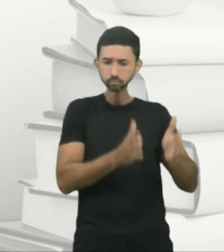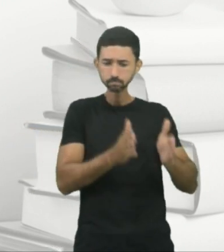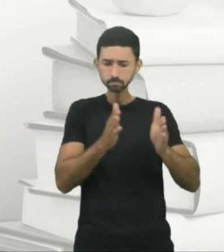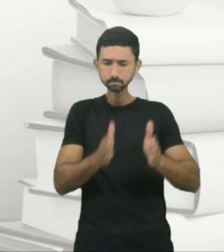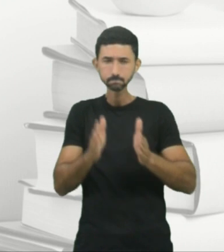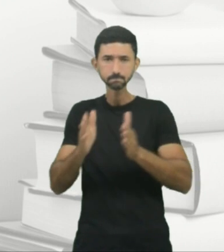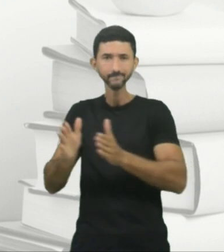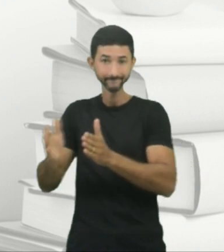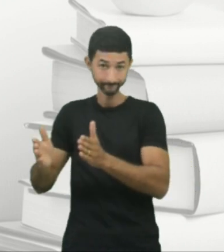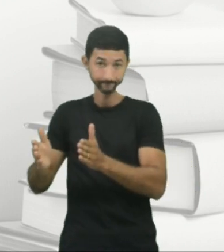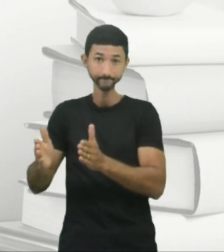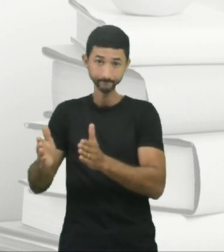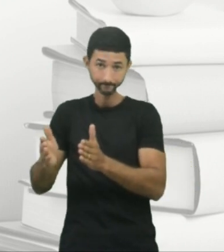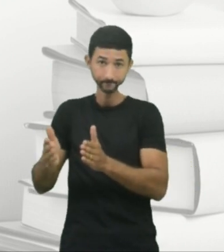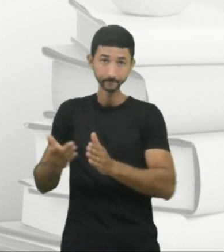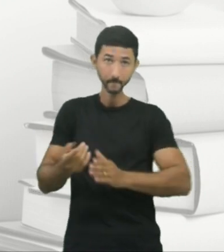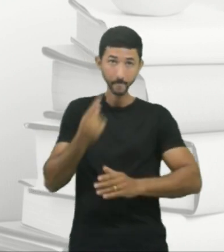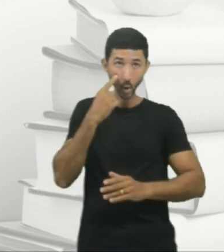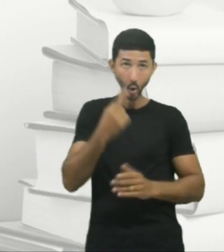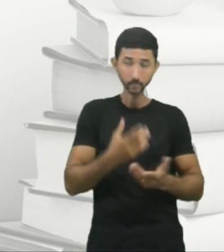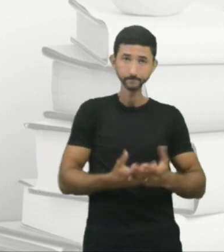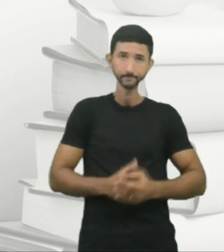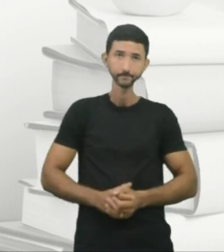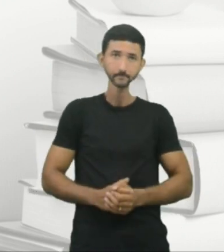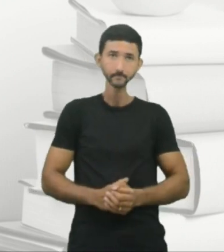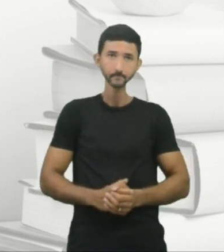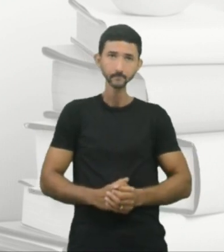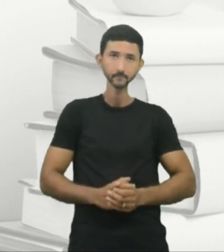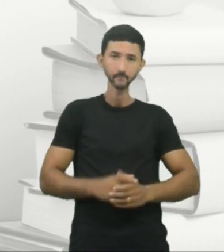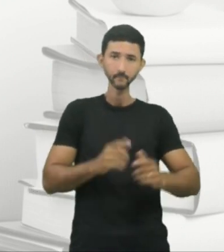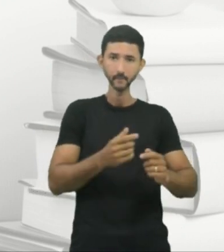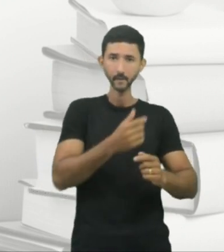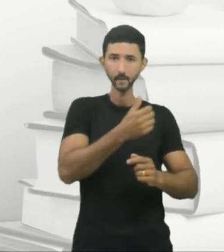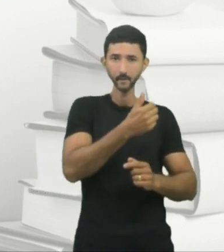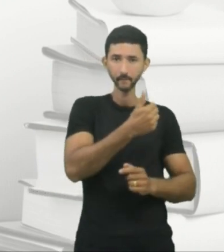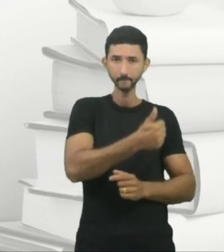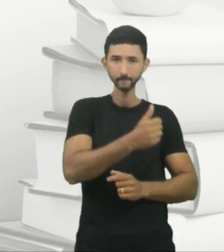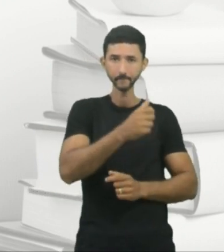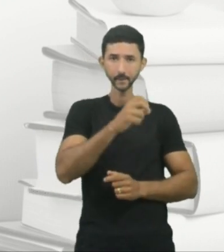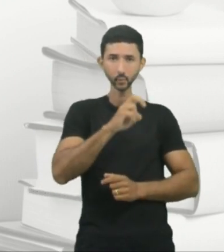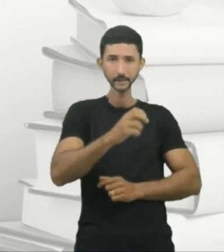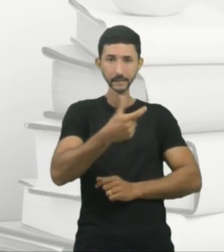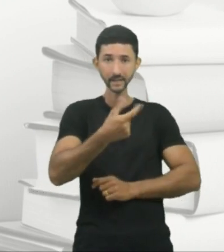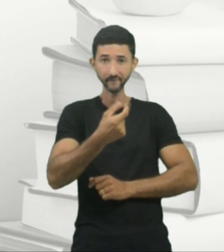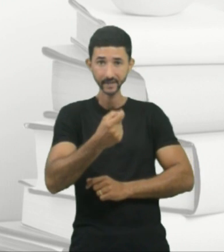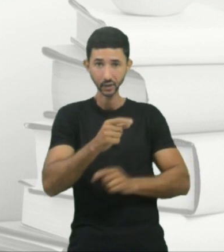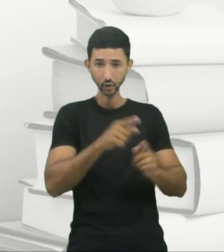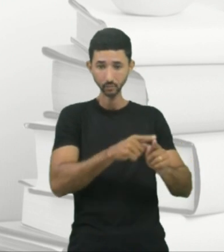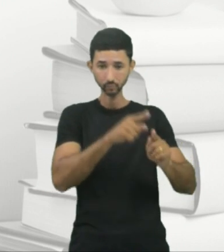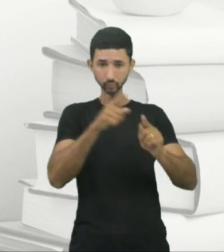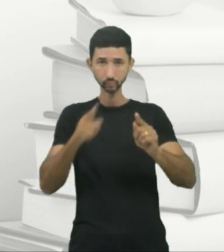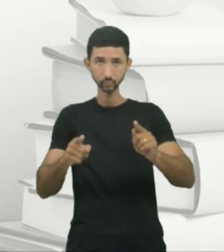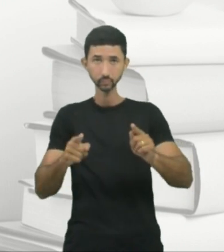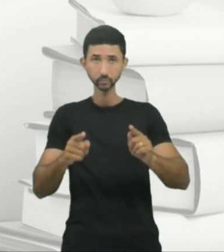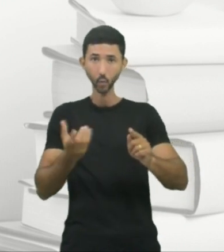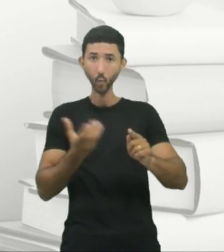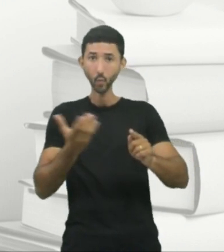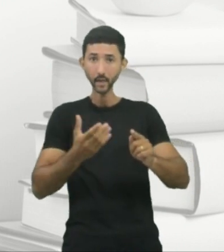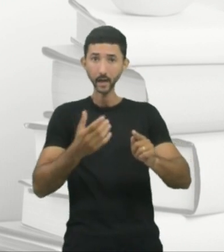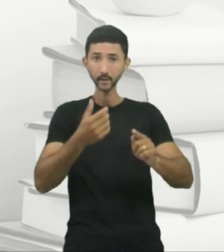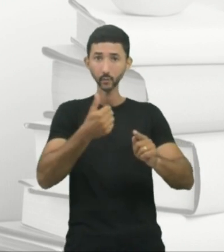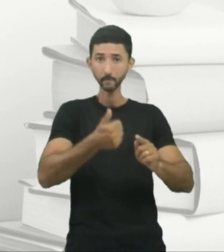sequência à reta numérica. Olha aqui, olha. Eu tenho 1520, então aqui eu tenho no